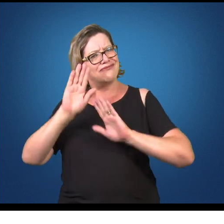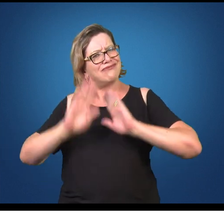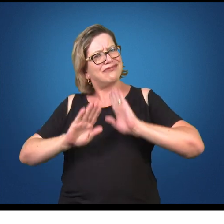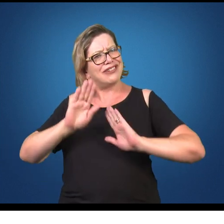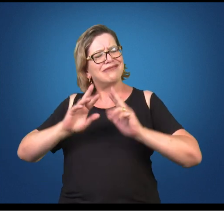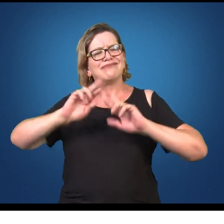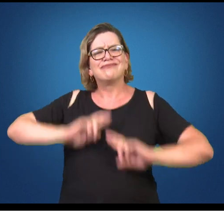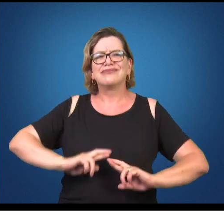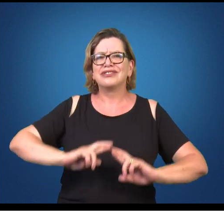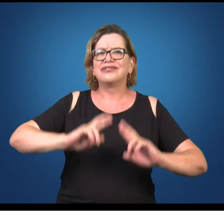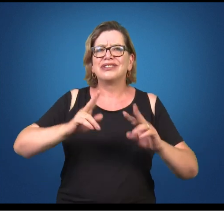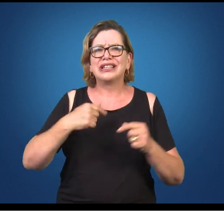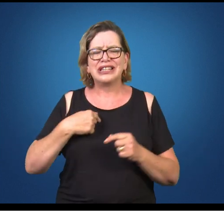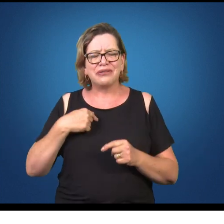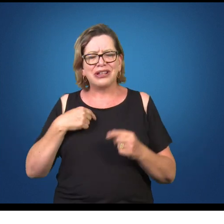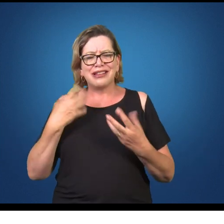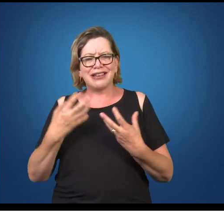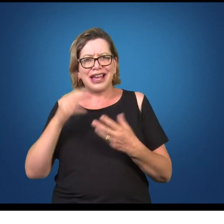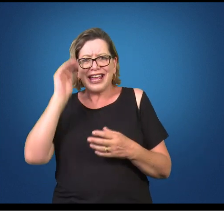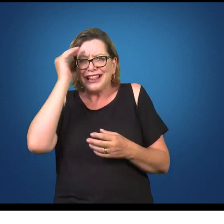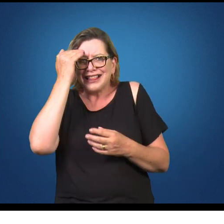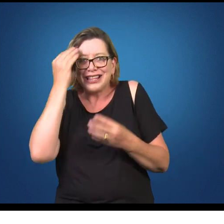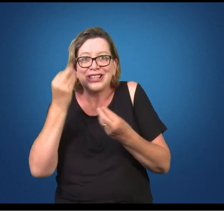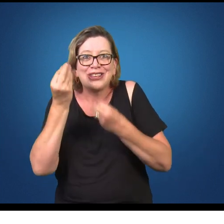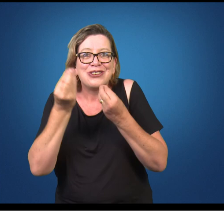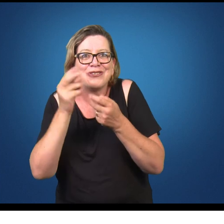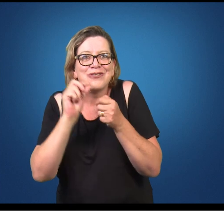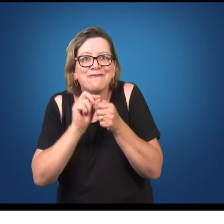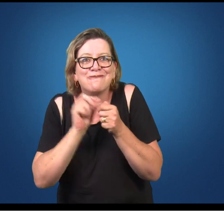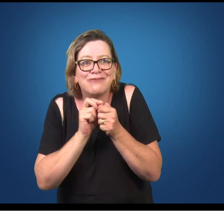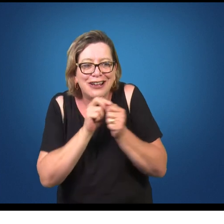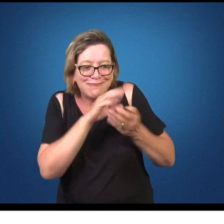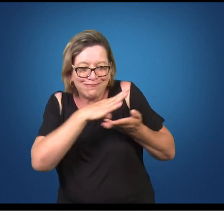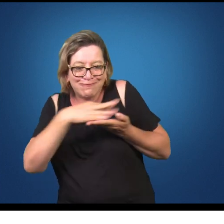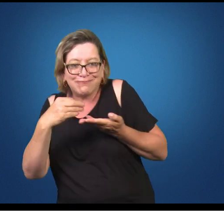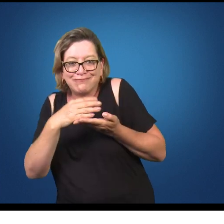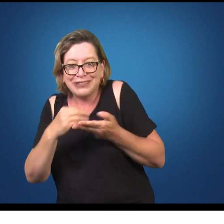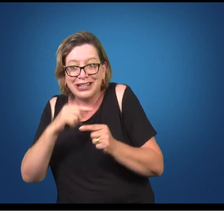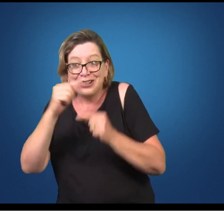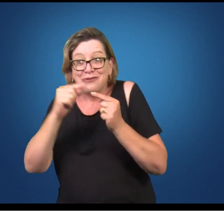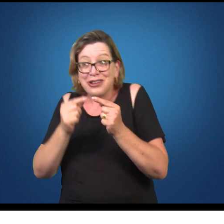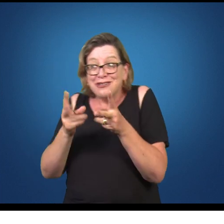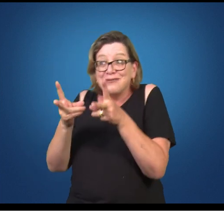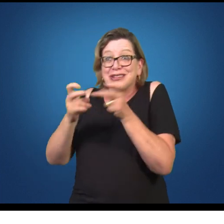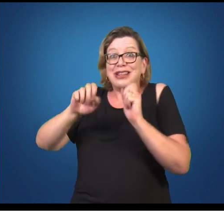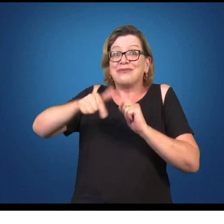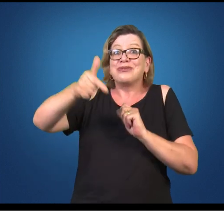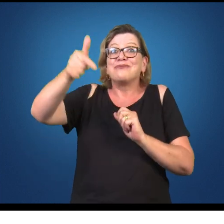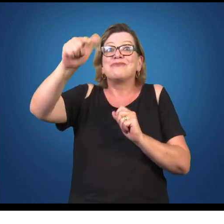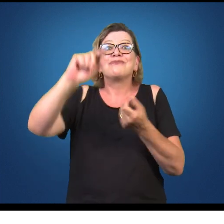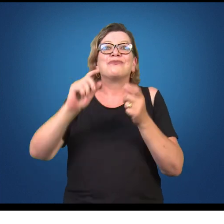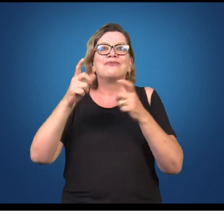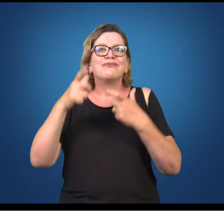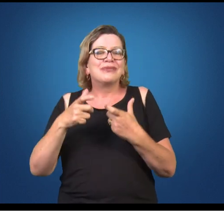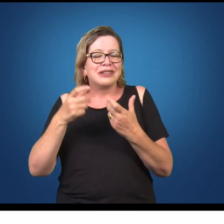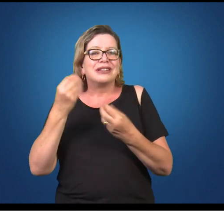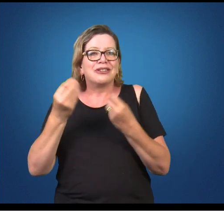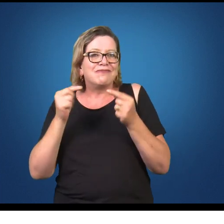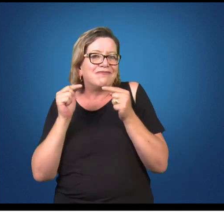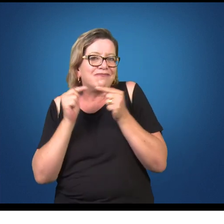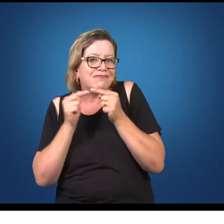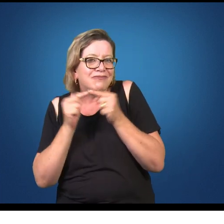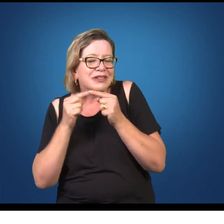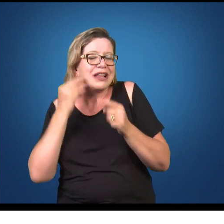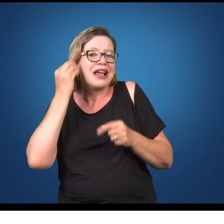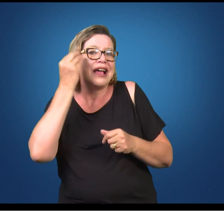como que eu faço aquilo? E querer entender aquilo e de repente reconhecer aquilo em outro lugar, Então, tem a ver com isso, de